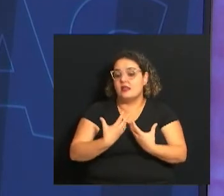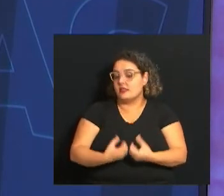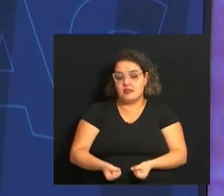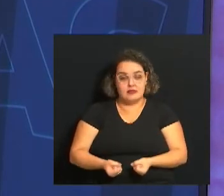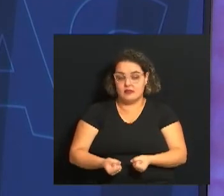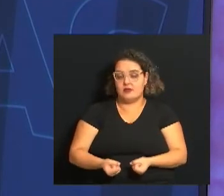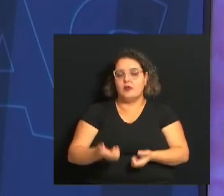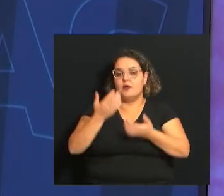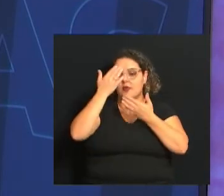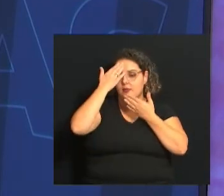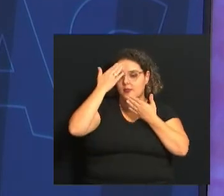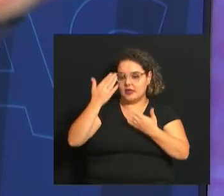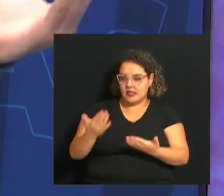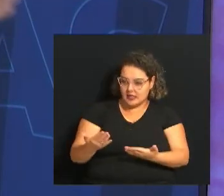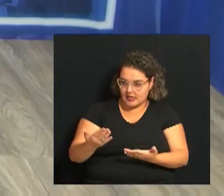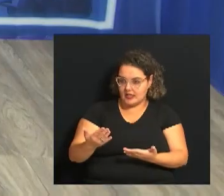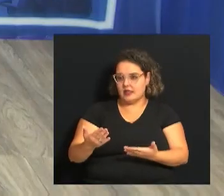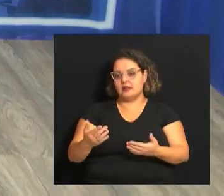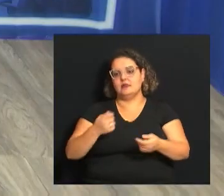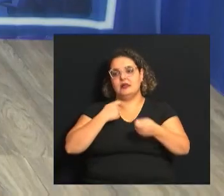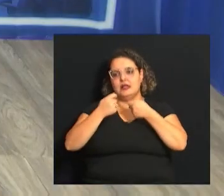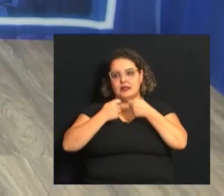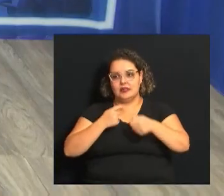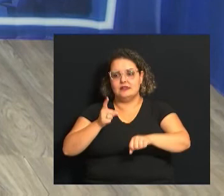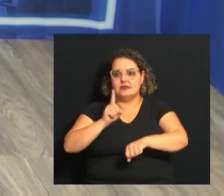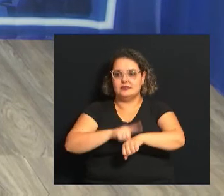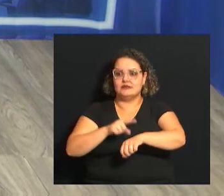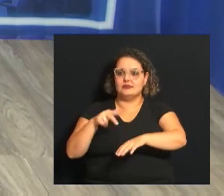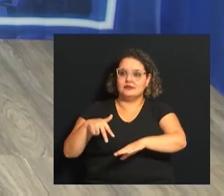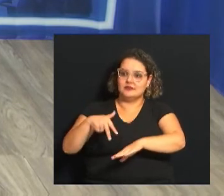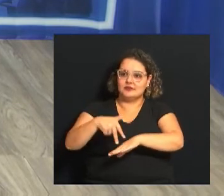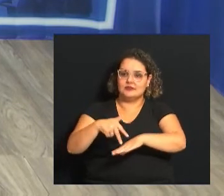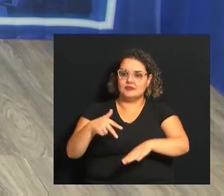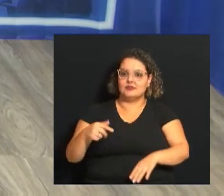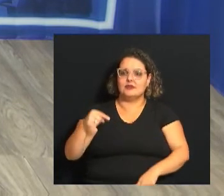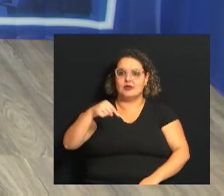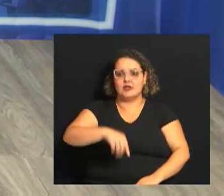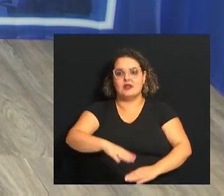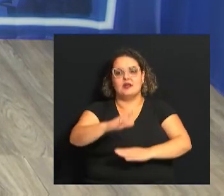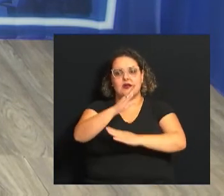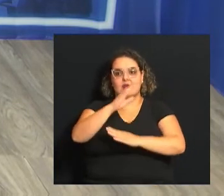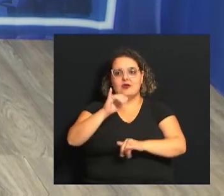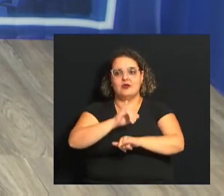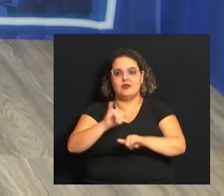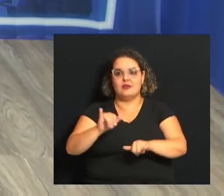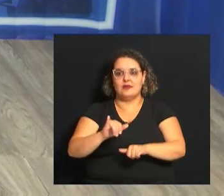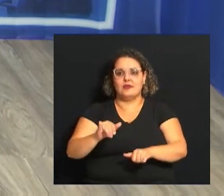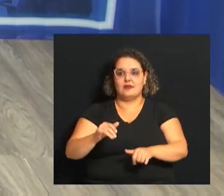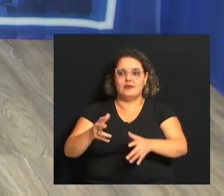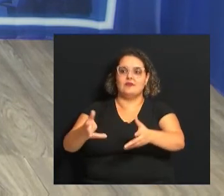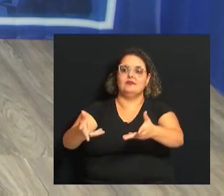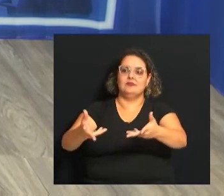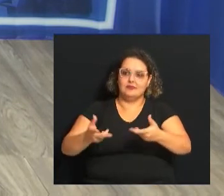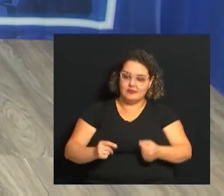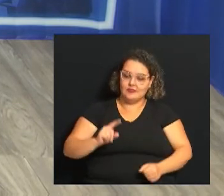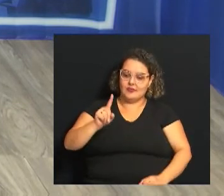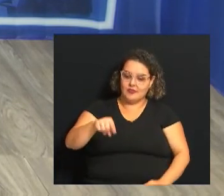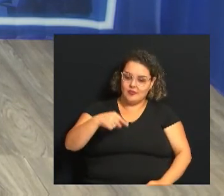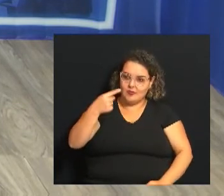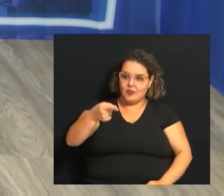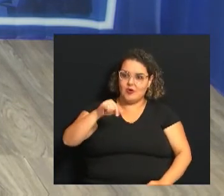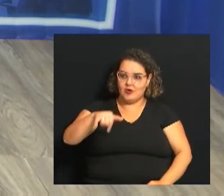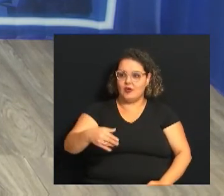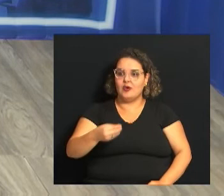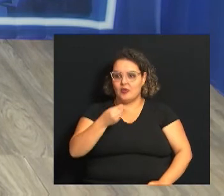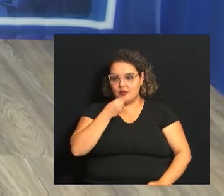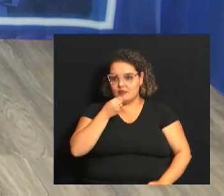pela entrevista, pela disponibilidade do seu tempo aqui com o Câmara Notícia, e já fica o convite aqui para uma próxima oportunidade